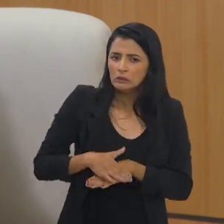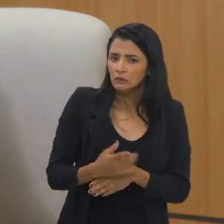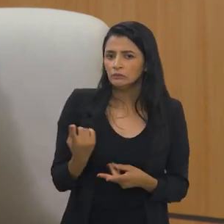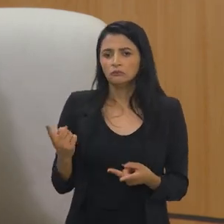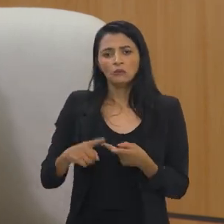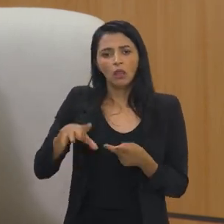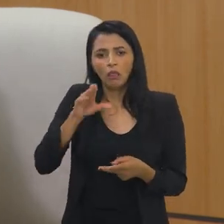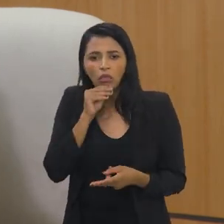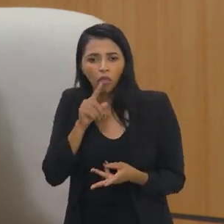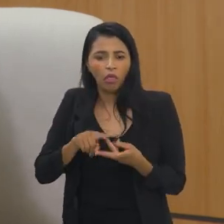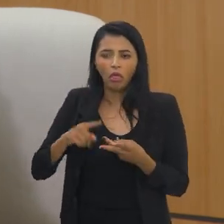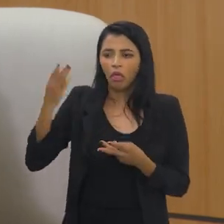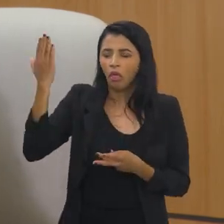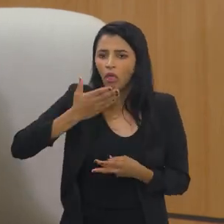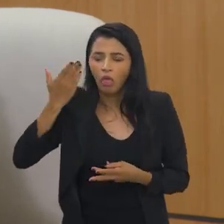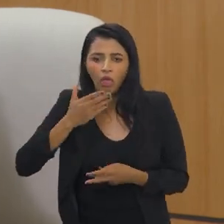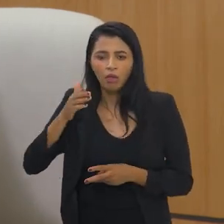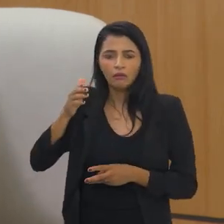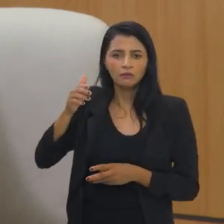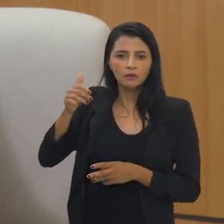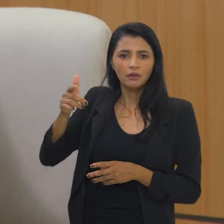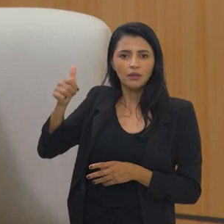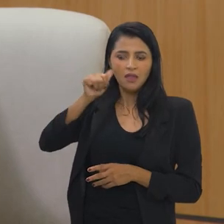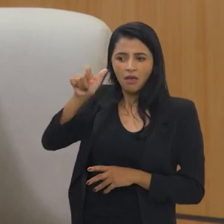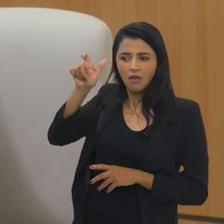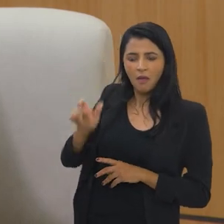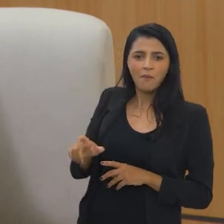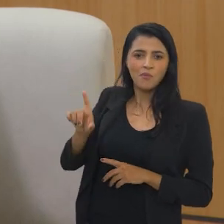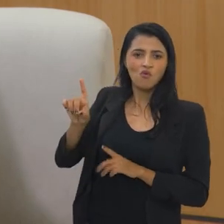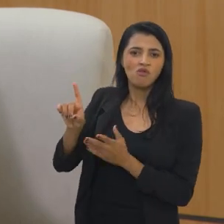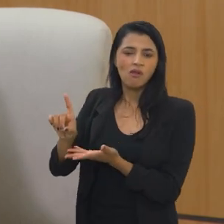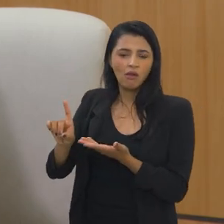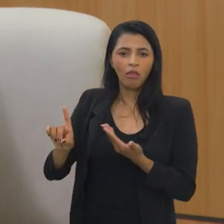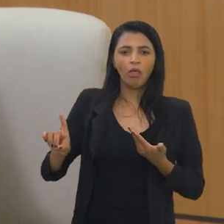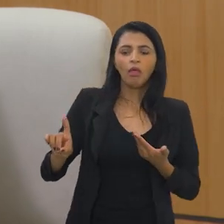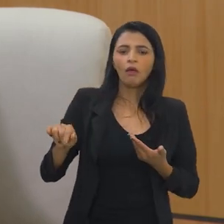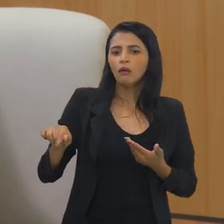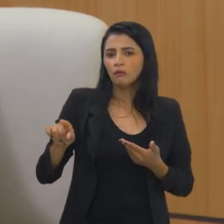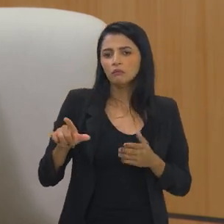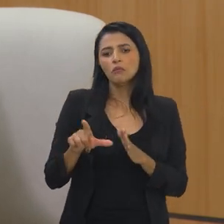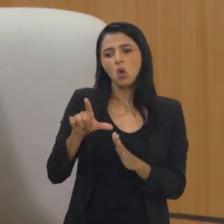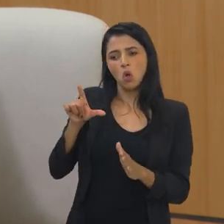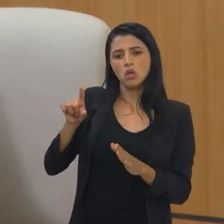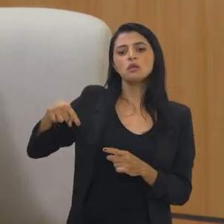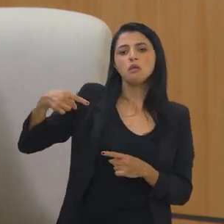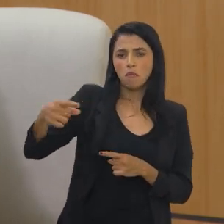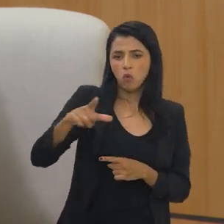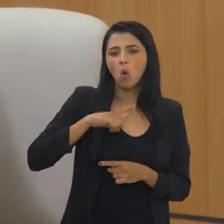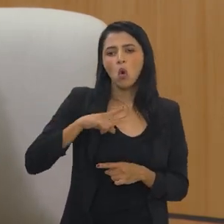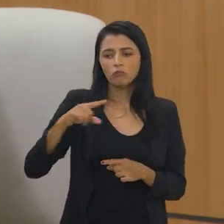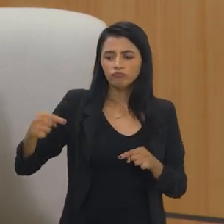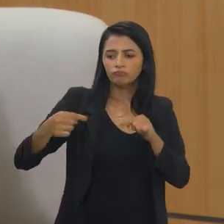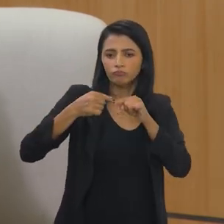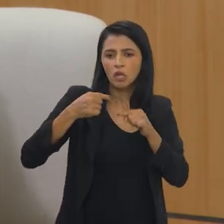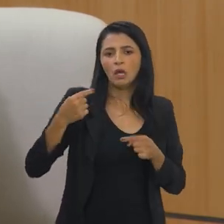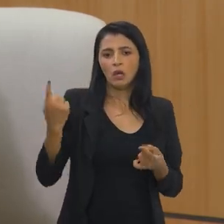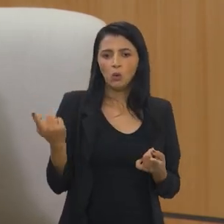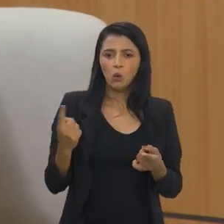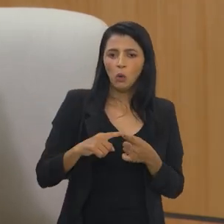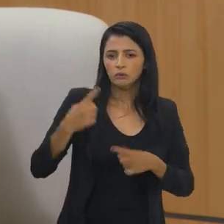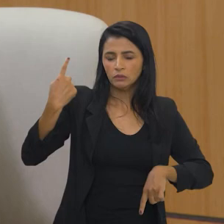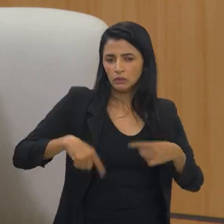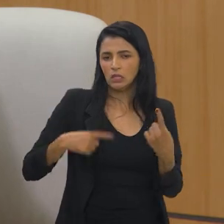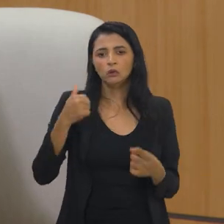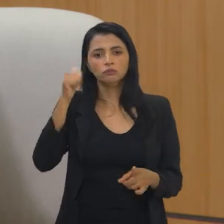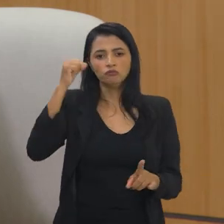a submissão o silêncio a invisibilidade que tem elementos depois que vai conseguir com